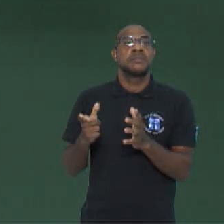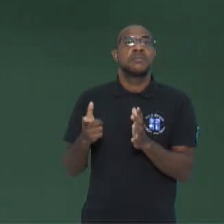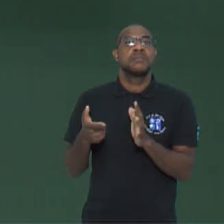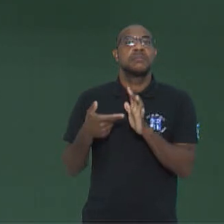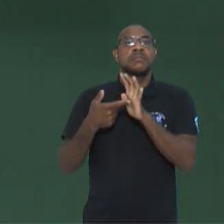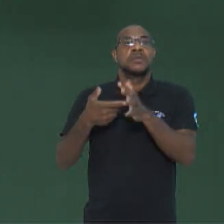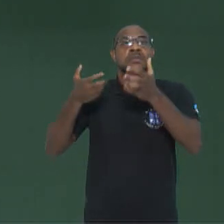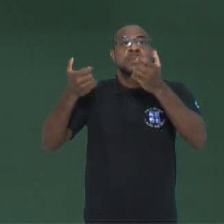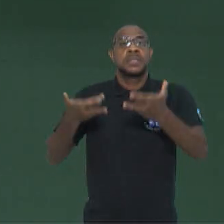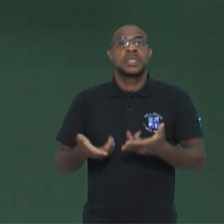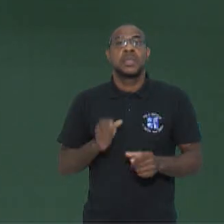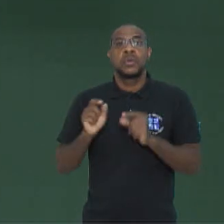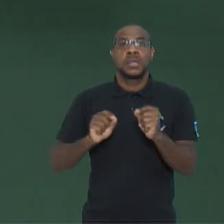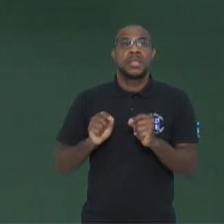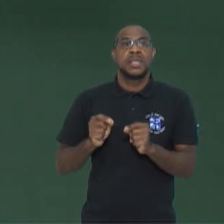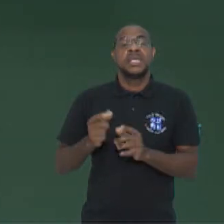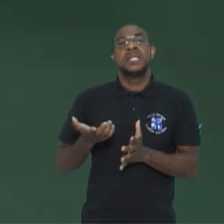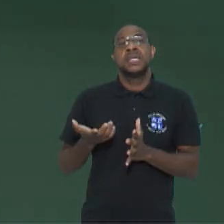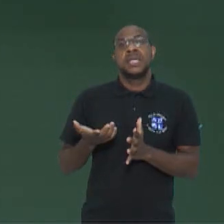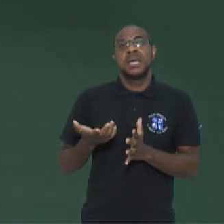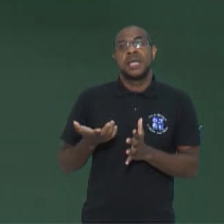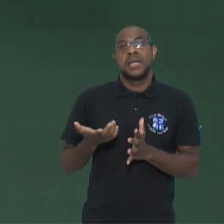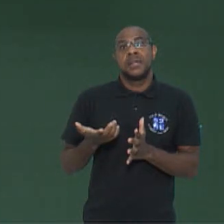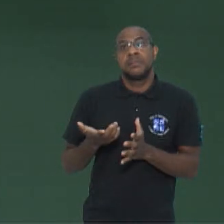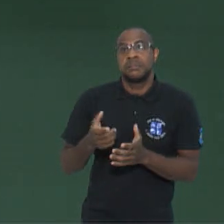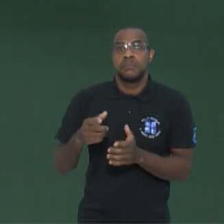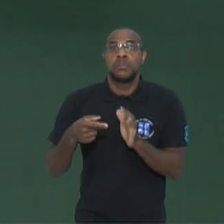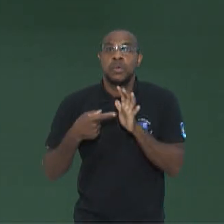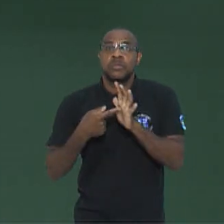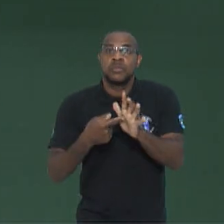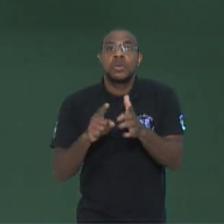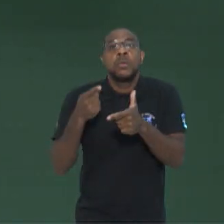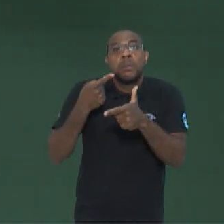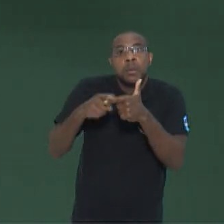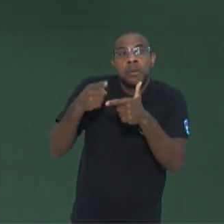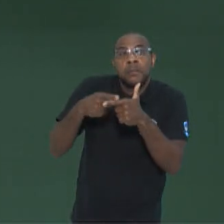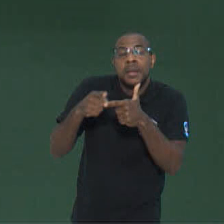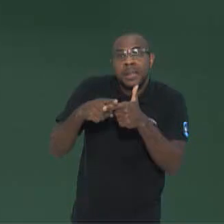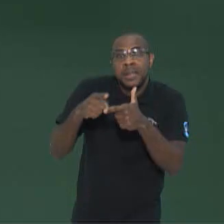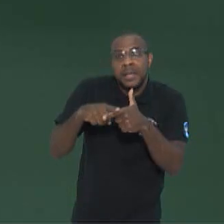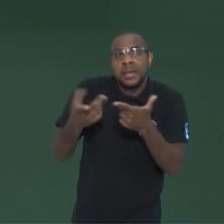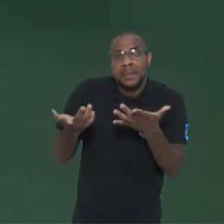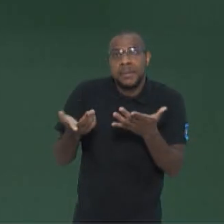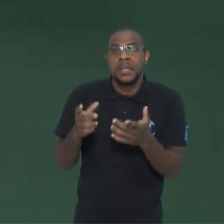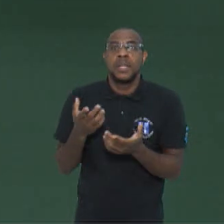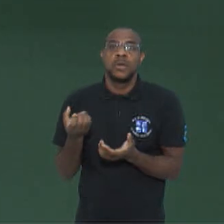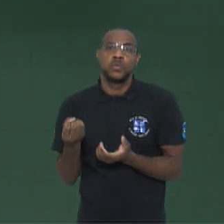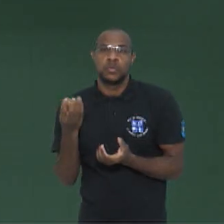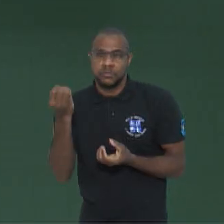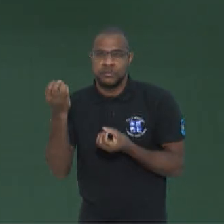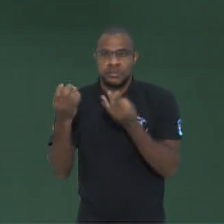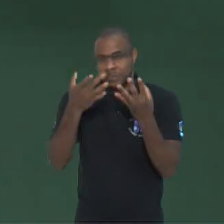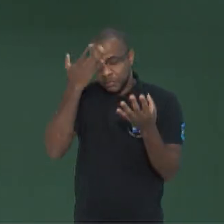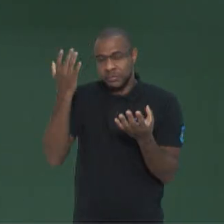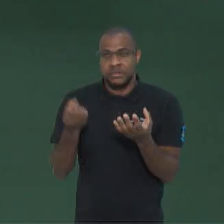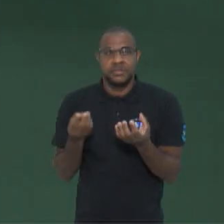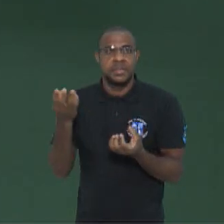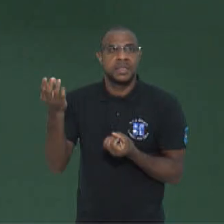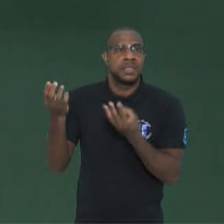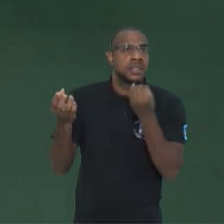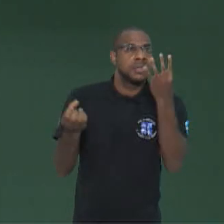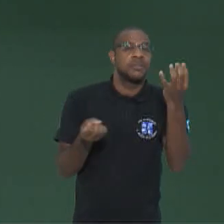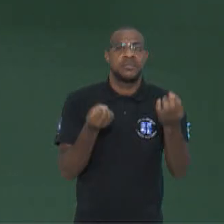de existência, né, mostrando essa questão dos viajantes, enfim,